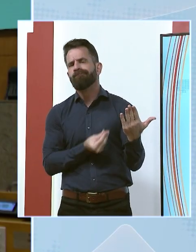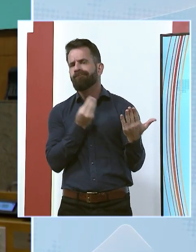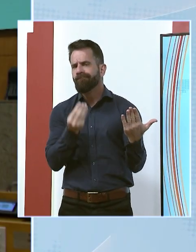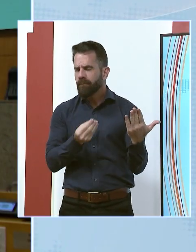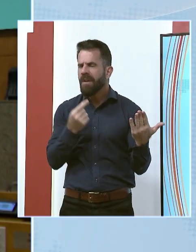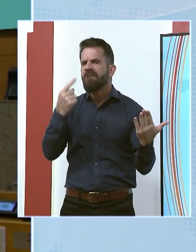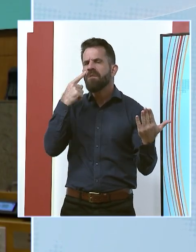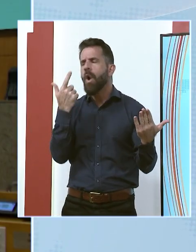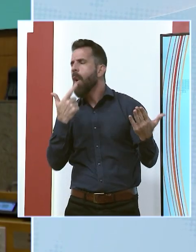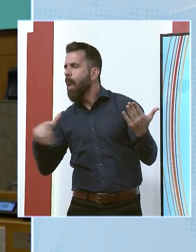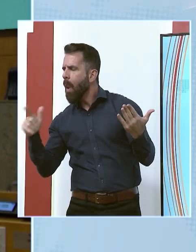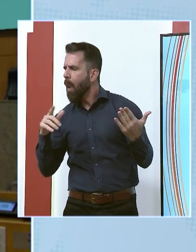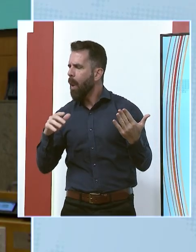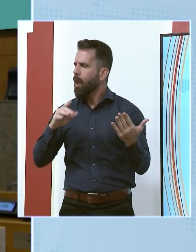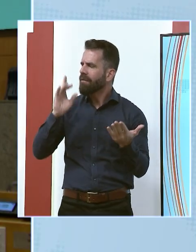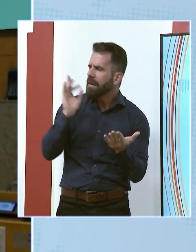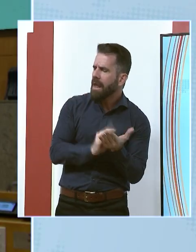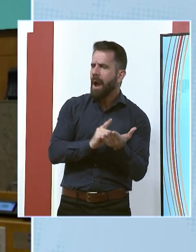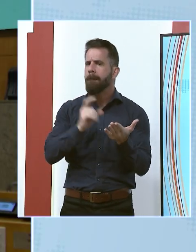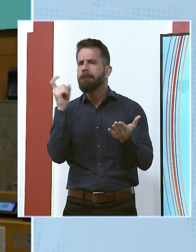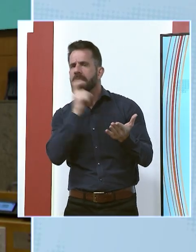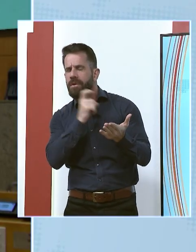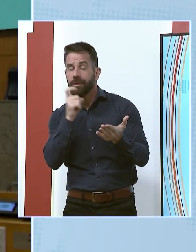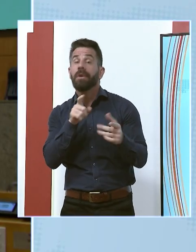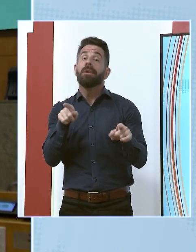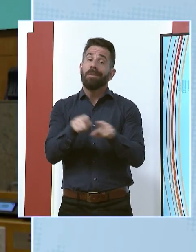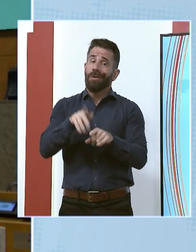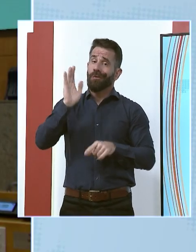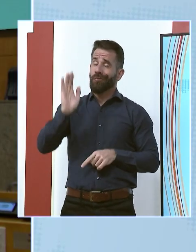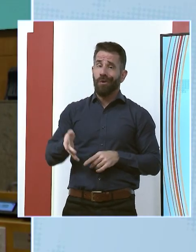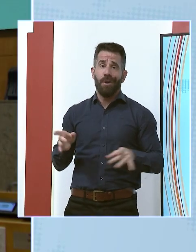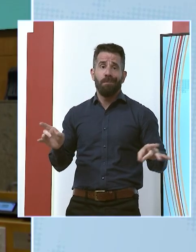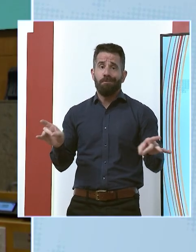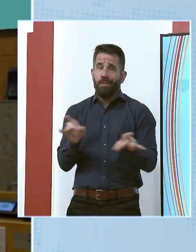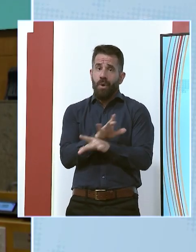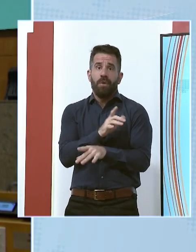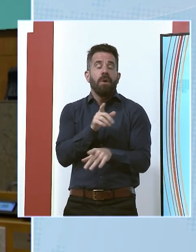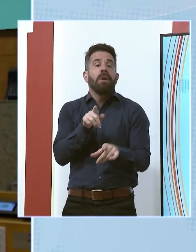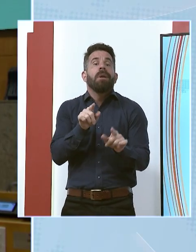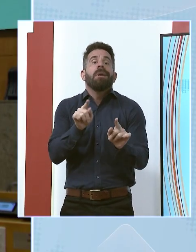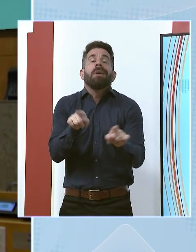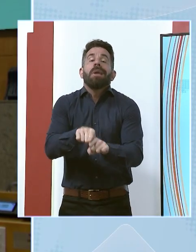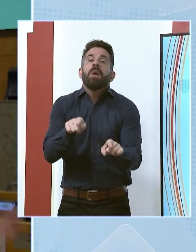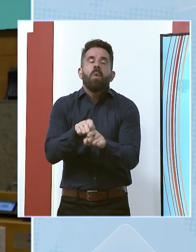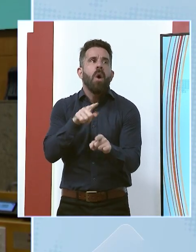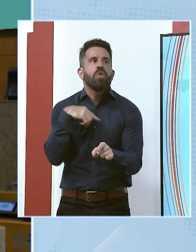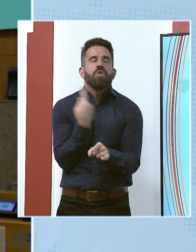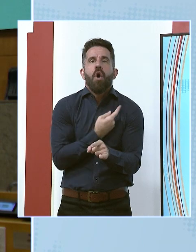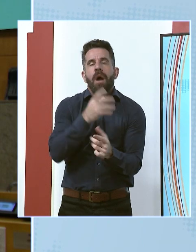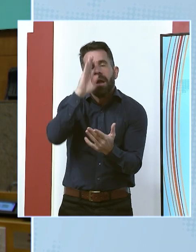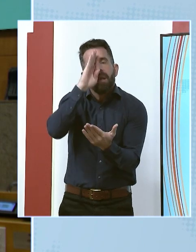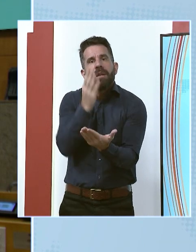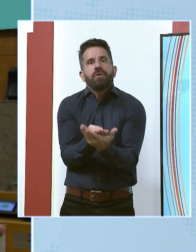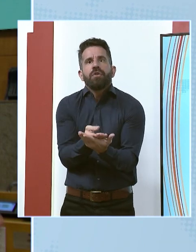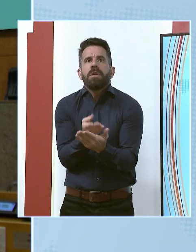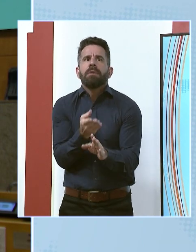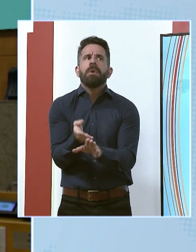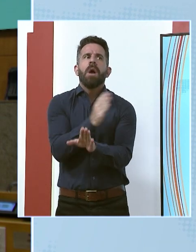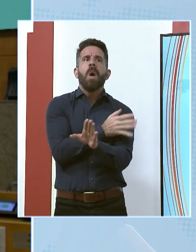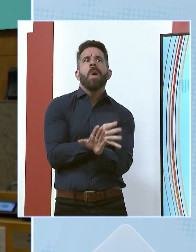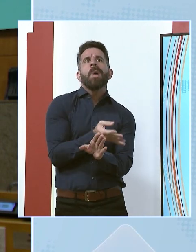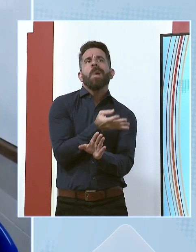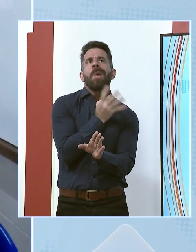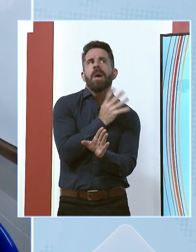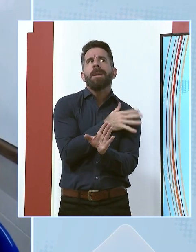E lembrar que a gente tem a tendência, né, isso já está cientificamente comprovado também, de acreditar mais naquilo que a gente já tem uma predisposição